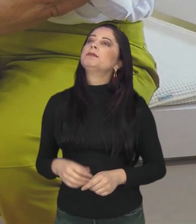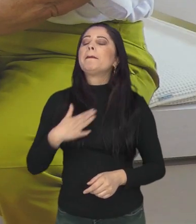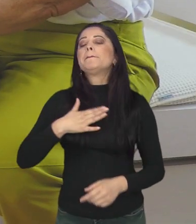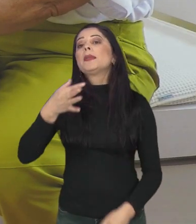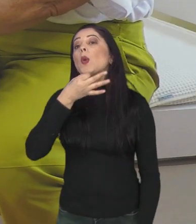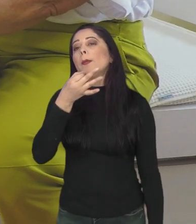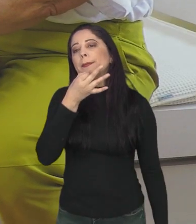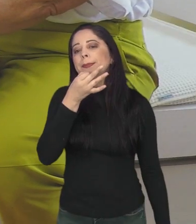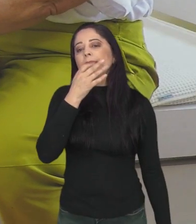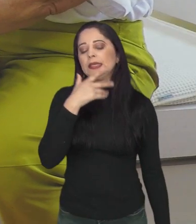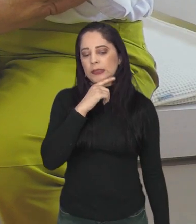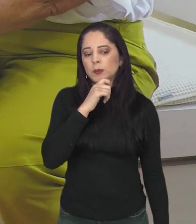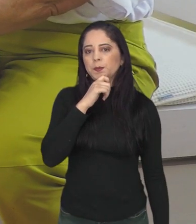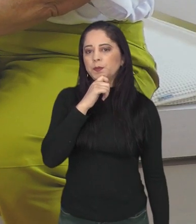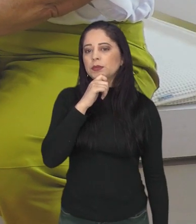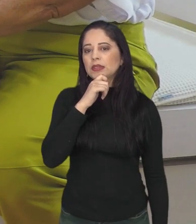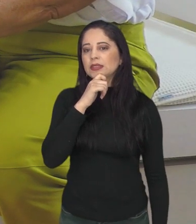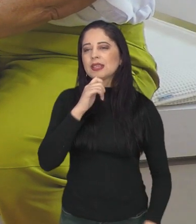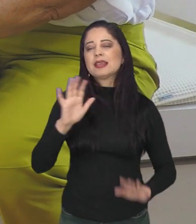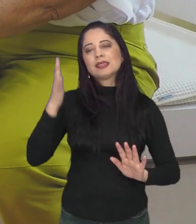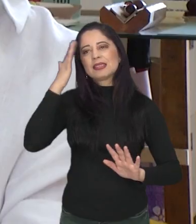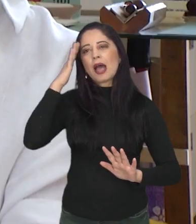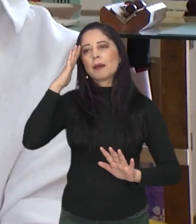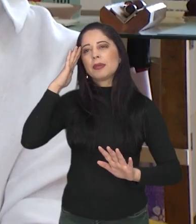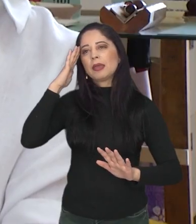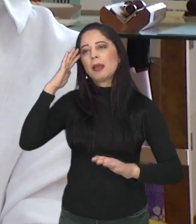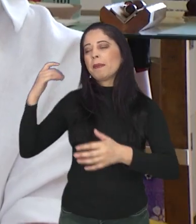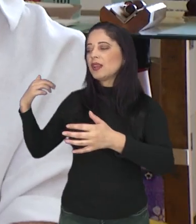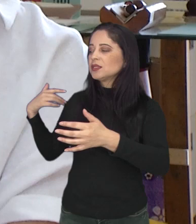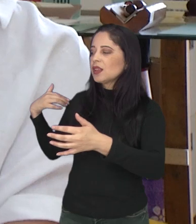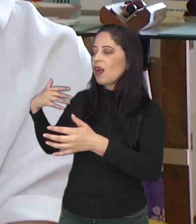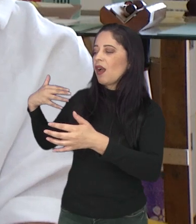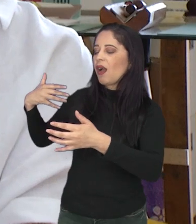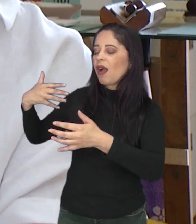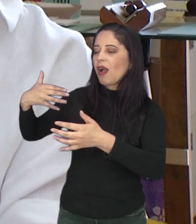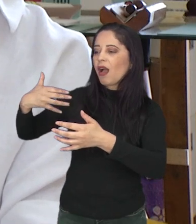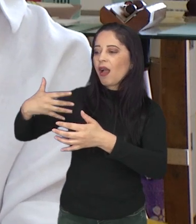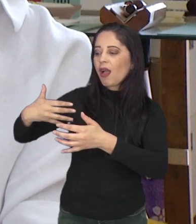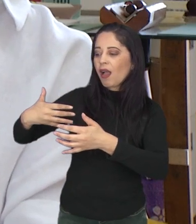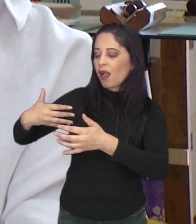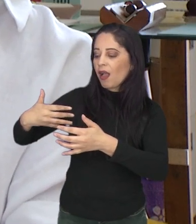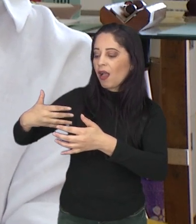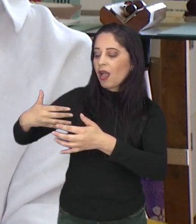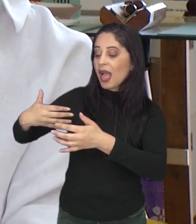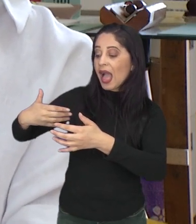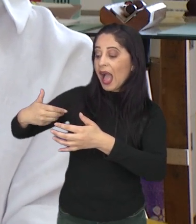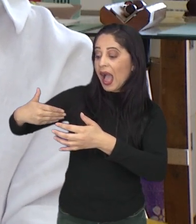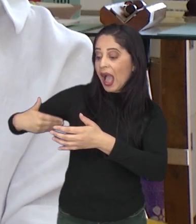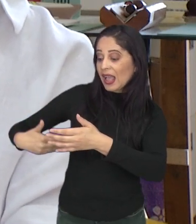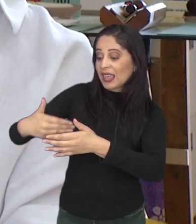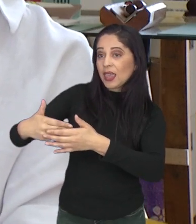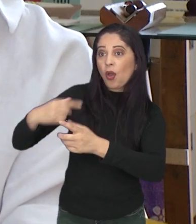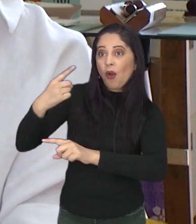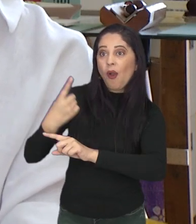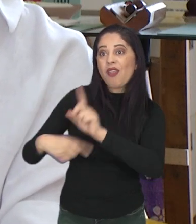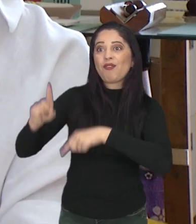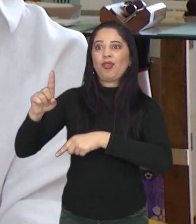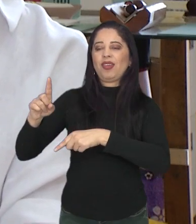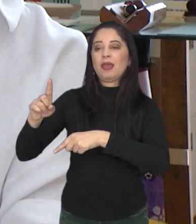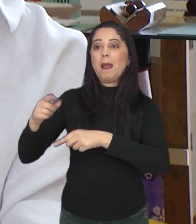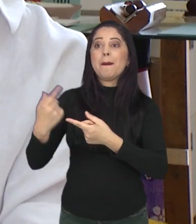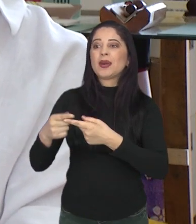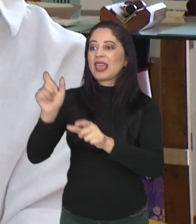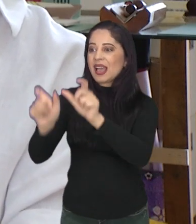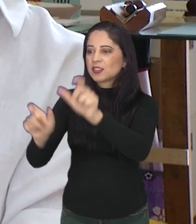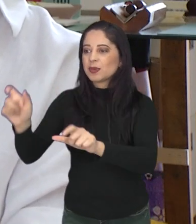eu acho que que não só encadernação né Eu acho que de uns tempos para cá as pessoas vêm buscando mais produtos